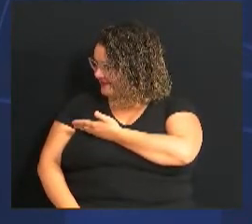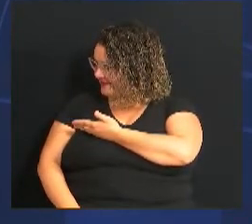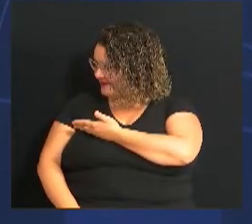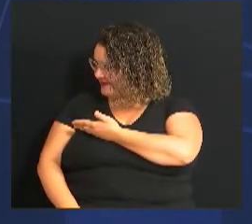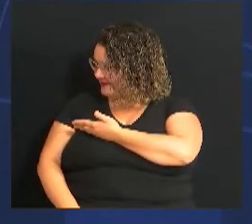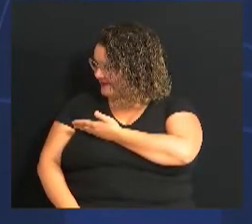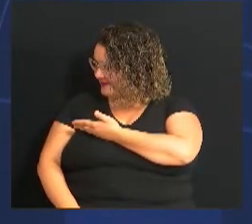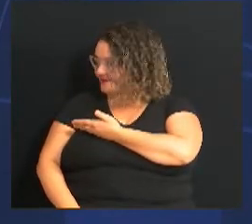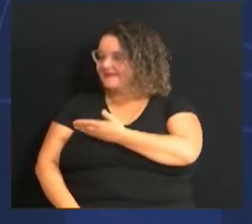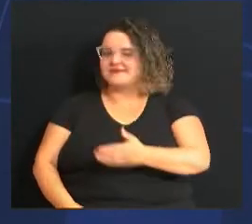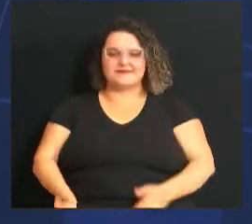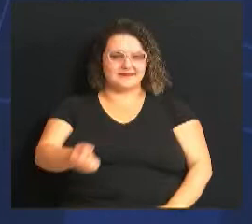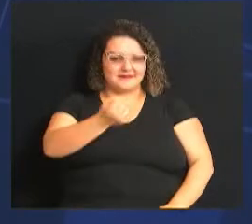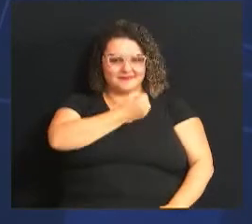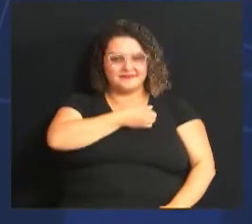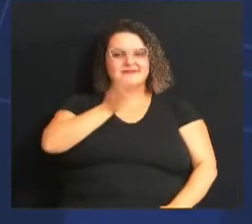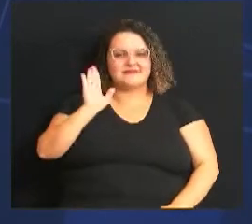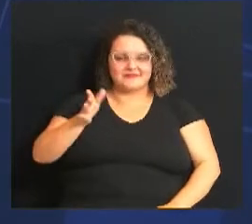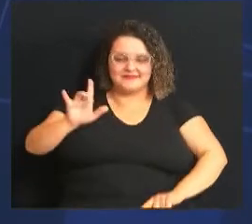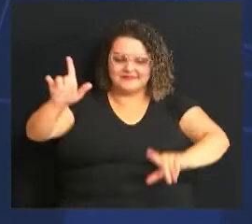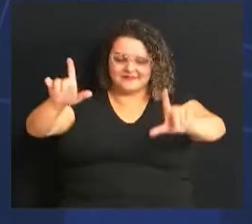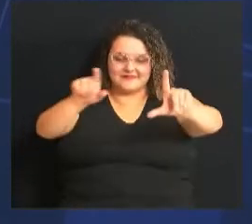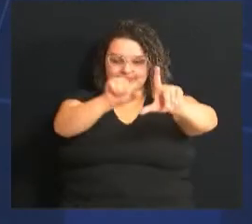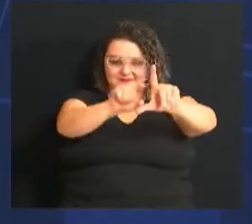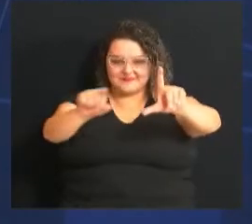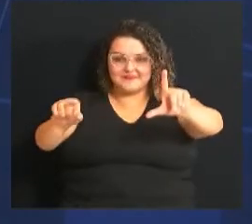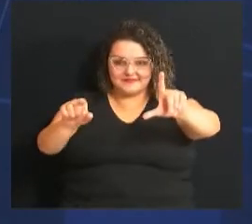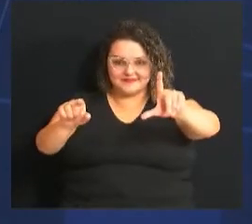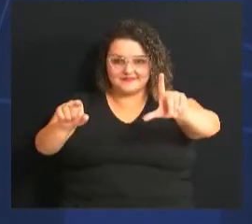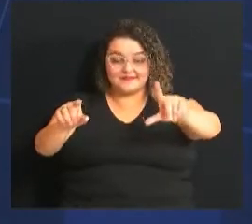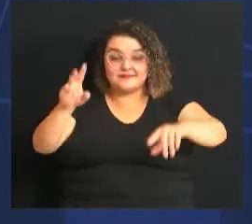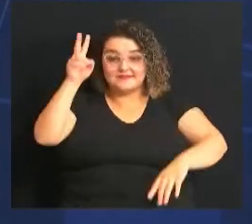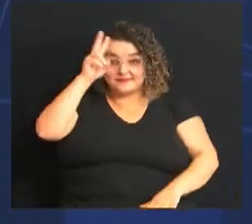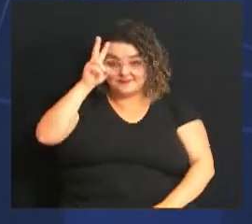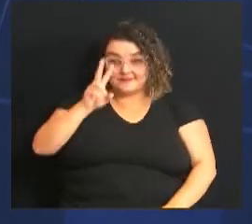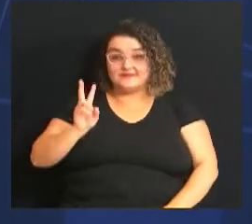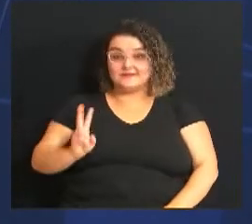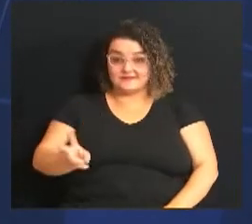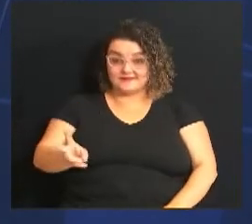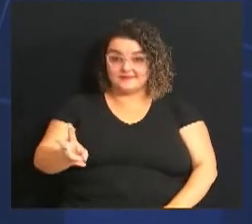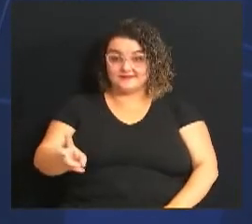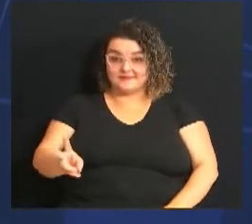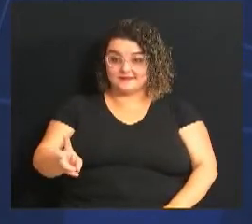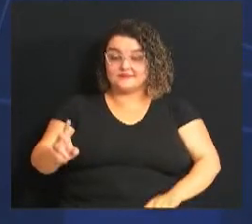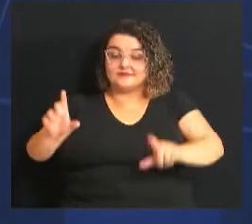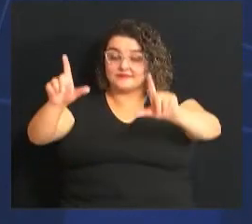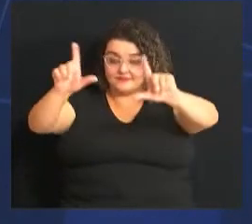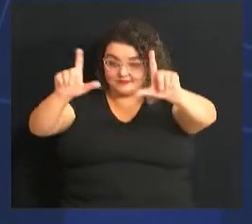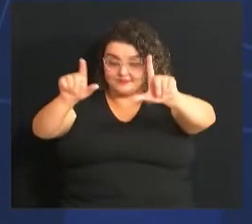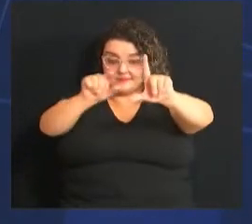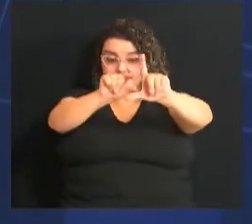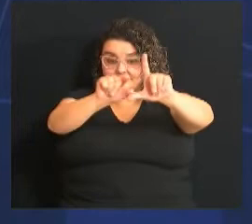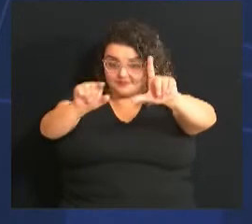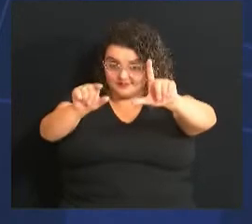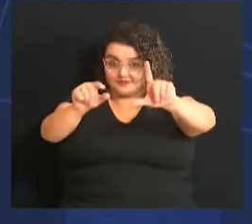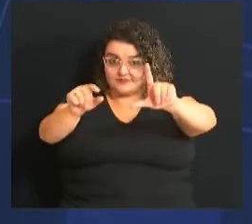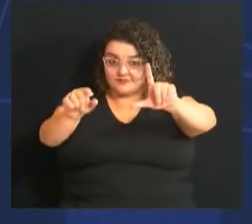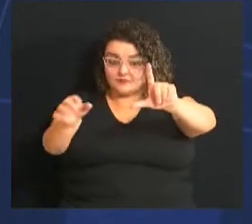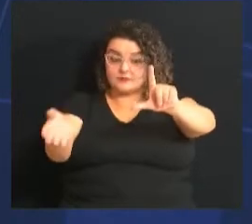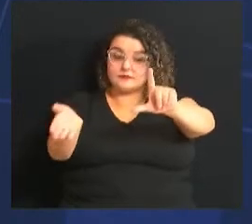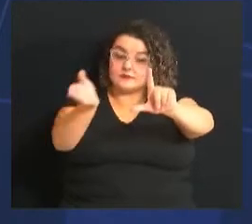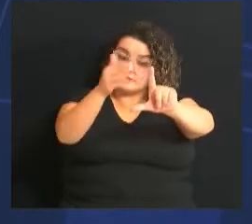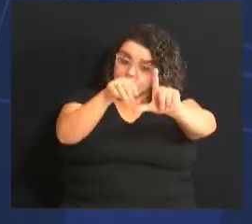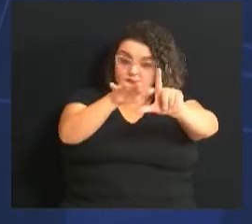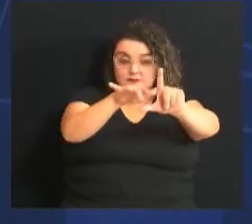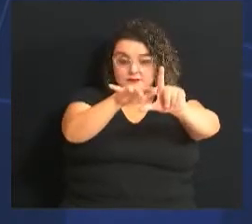978293776. O número já está aqui embaixo da sua tela, hein? Lembrando sempre, apareceu o número do nosso WhatsApp ou um pouquinho antes tem